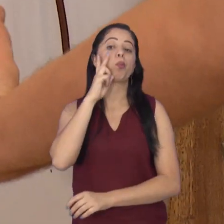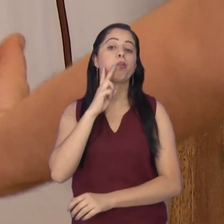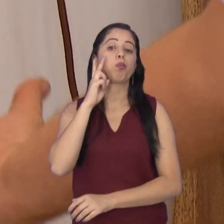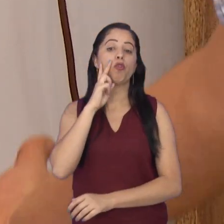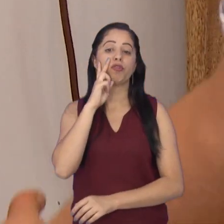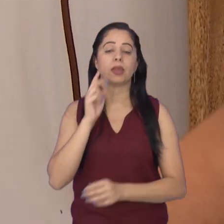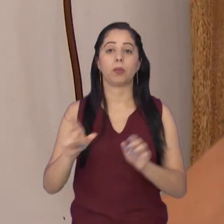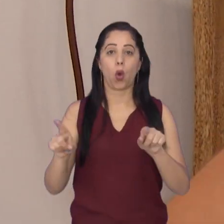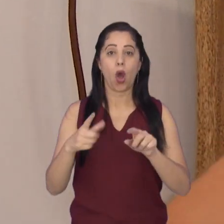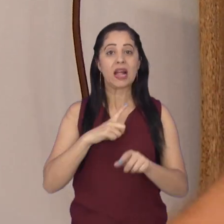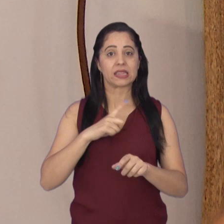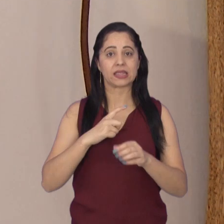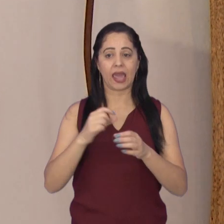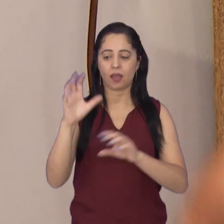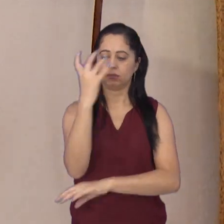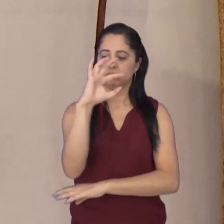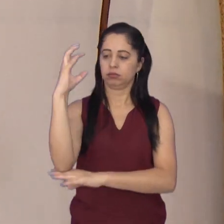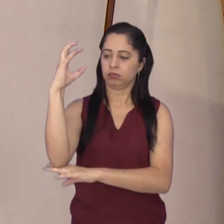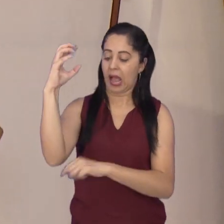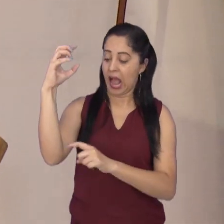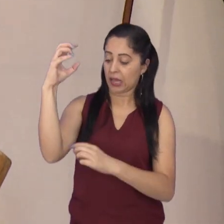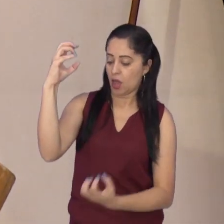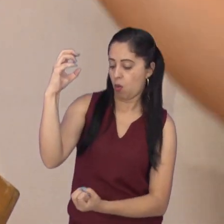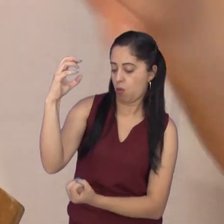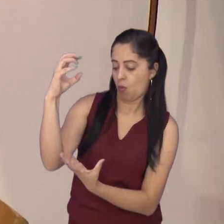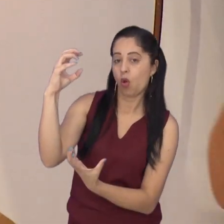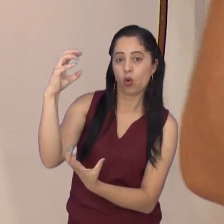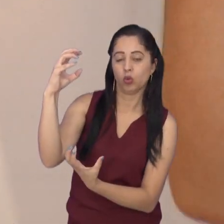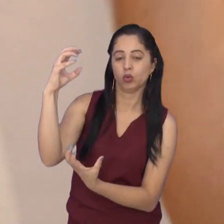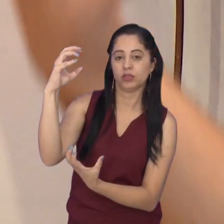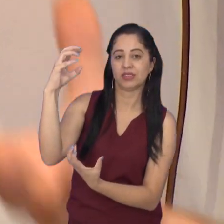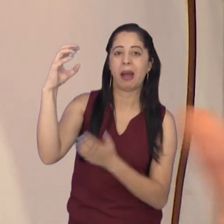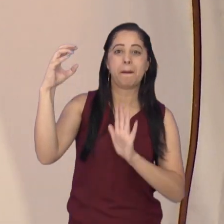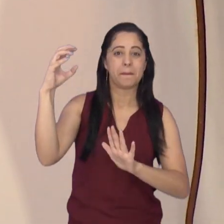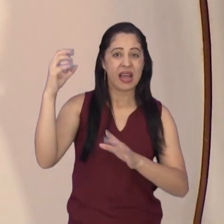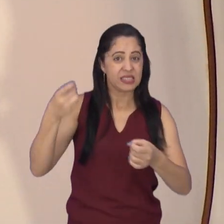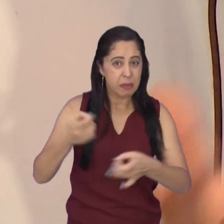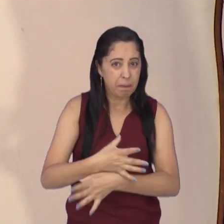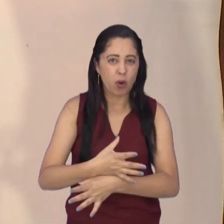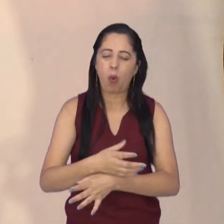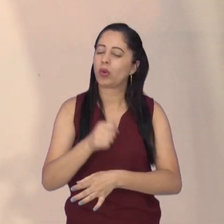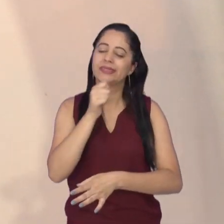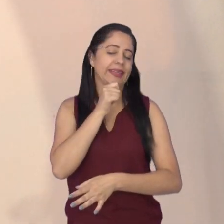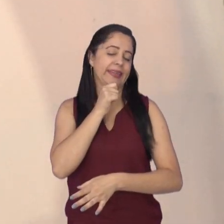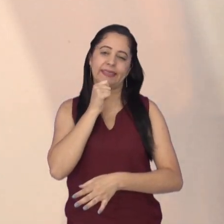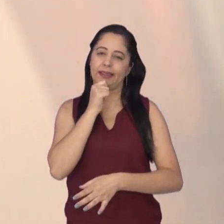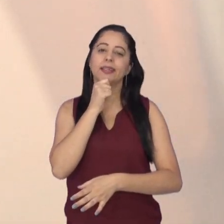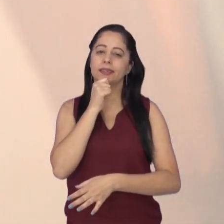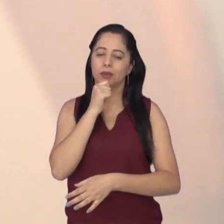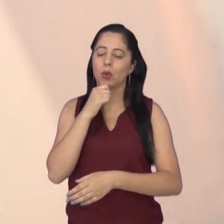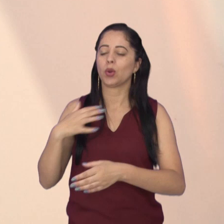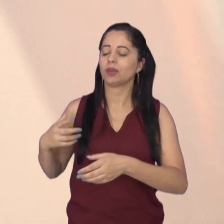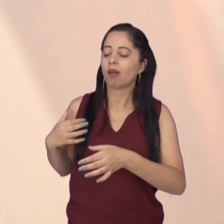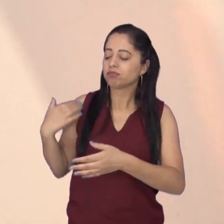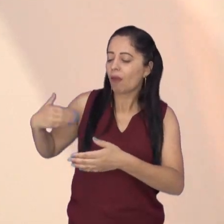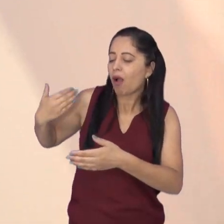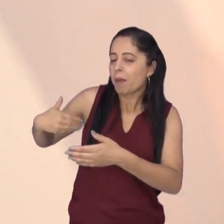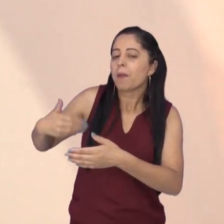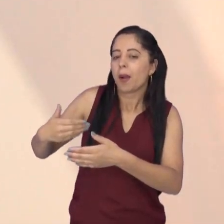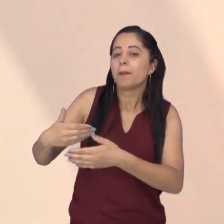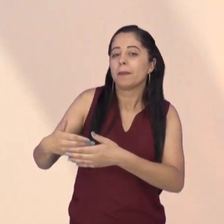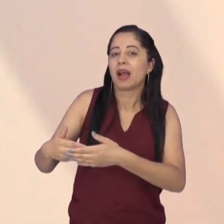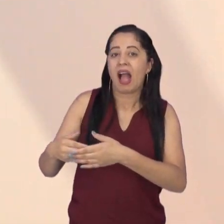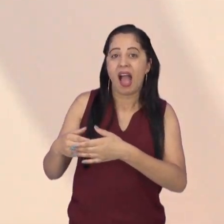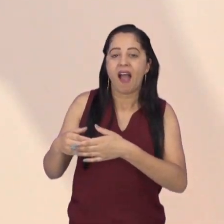luminária por baixo também, que não está acesa. Essa aqui é uma peça que eu venho elaborando há muito tempo. Ela está aqui junto comigo. Ela ainda não